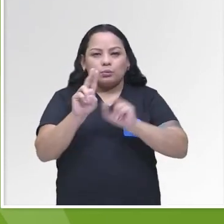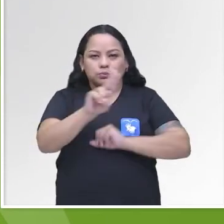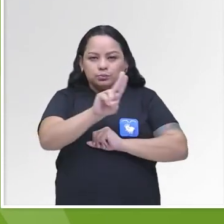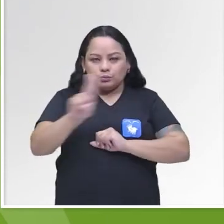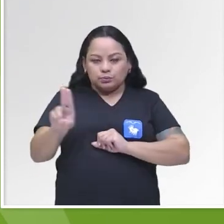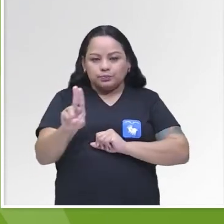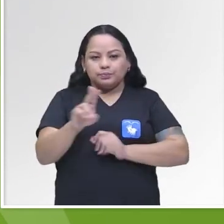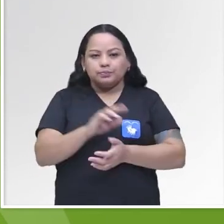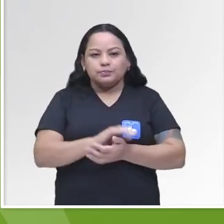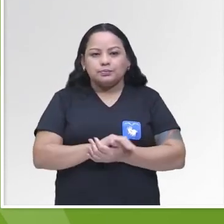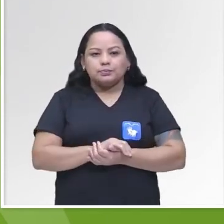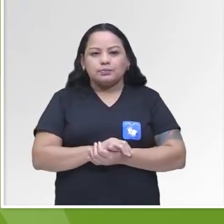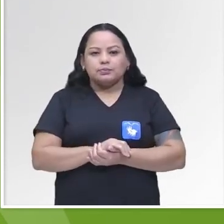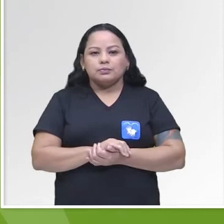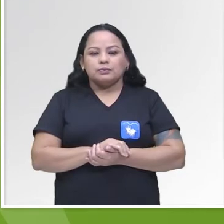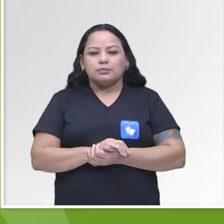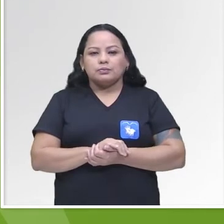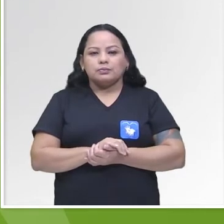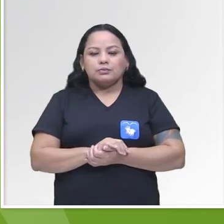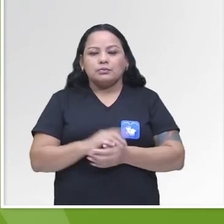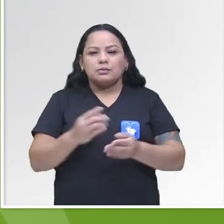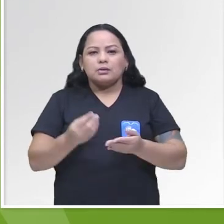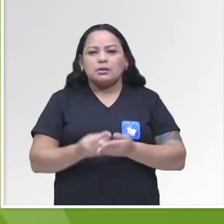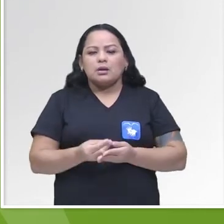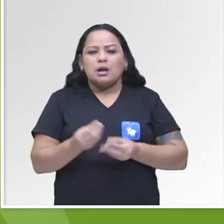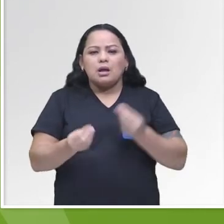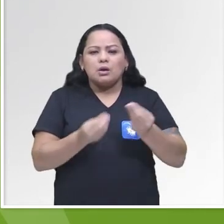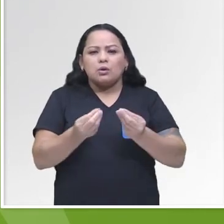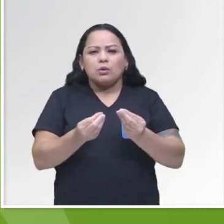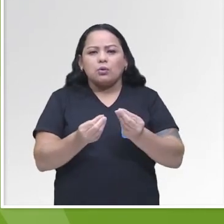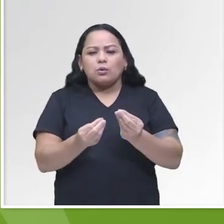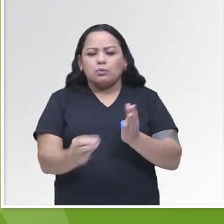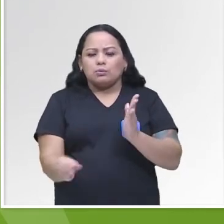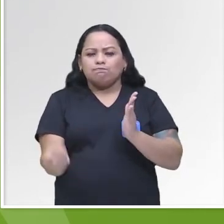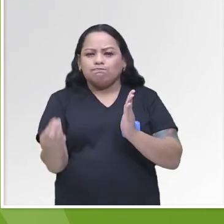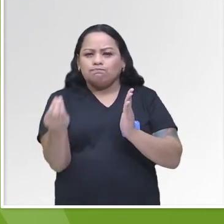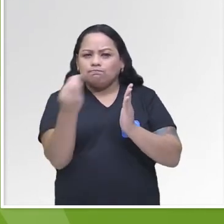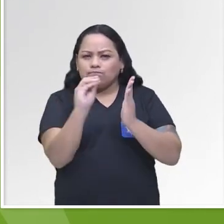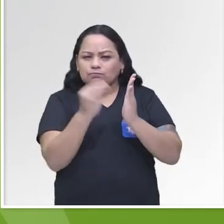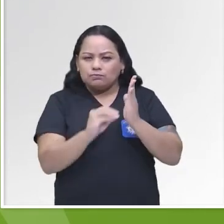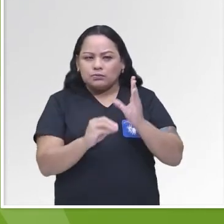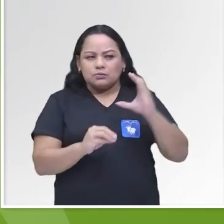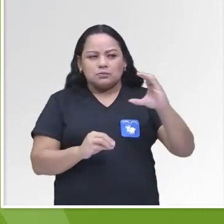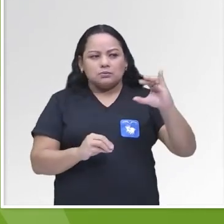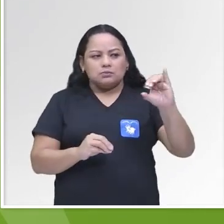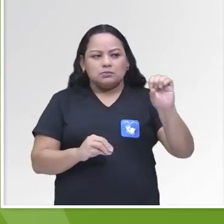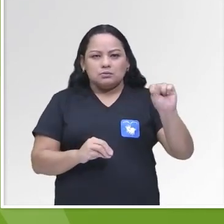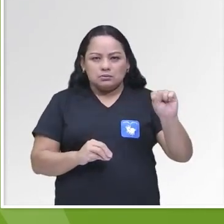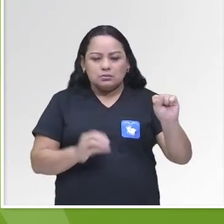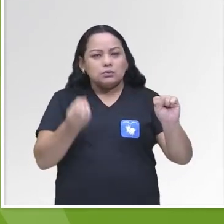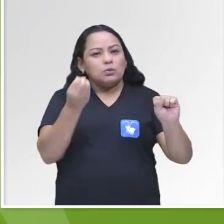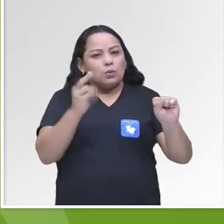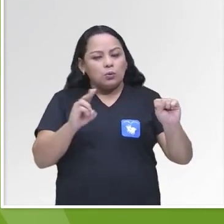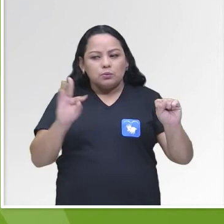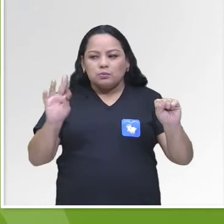nomenclatura, é a adição dos prefixos trans e cis, tá?